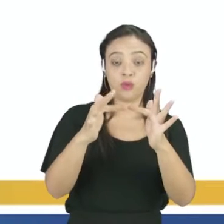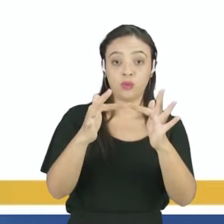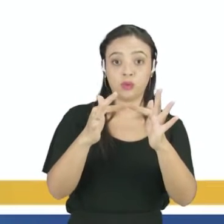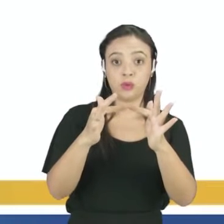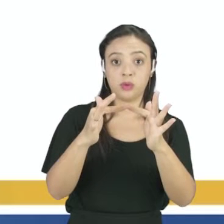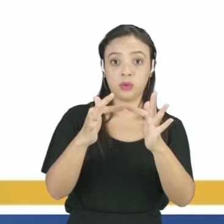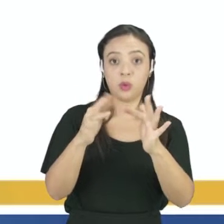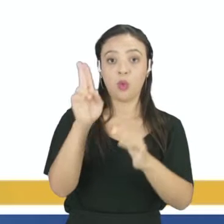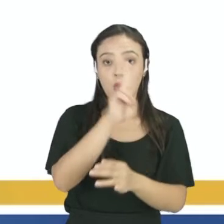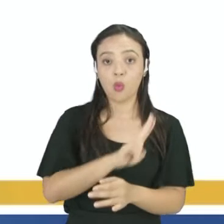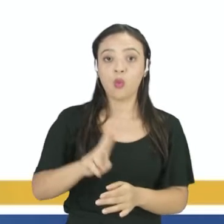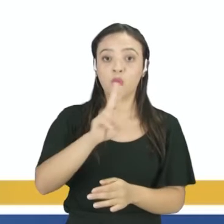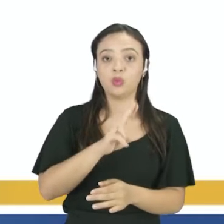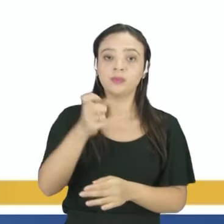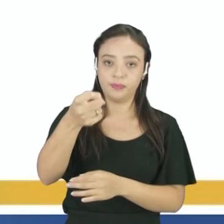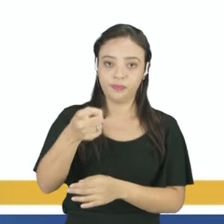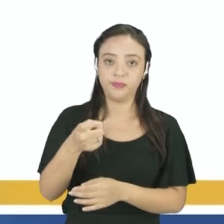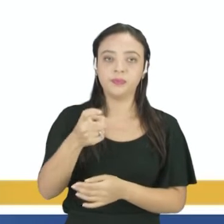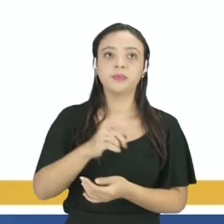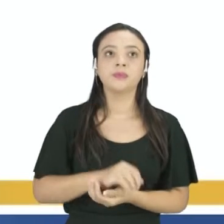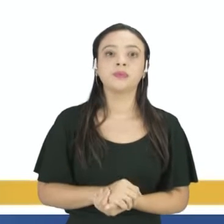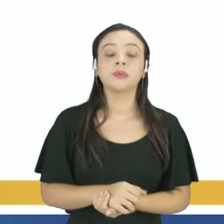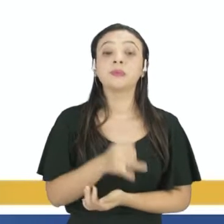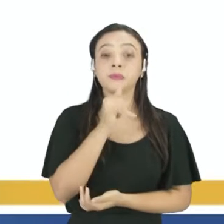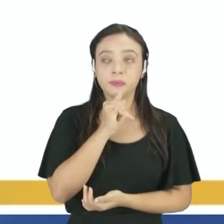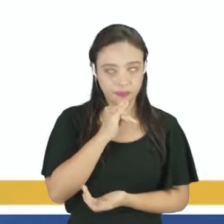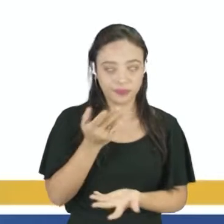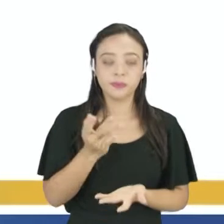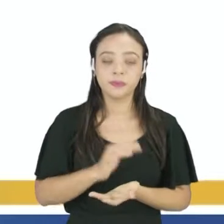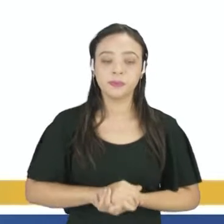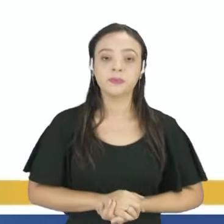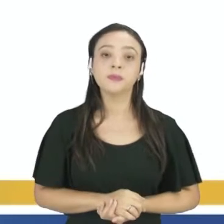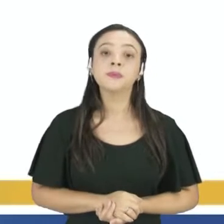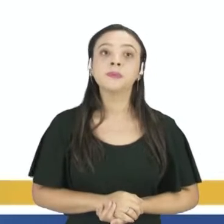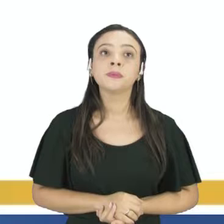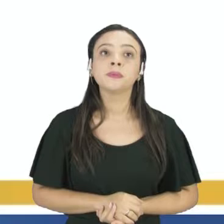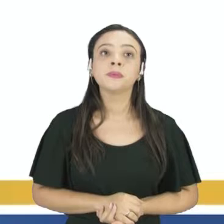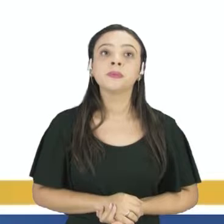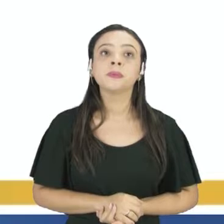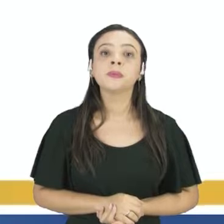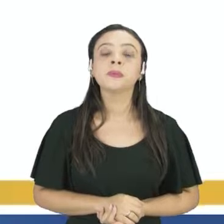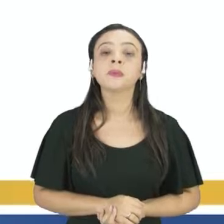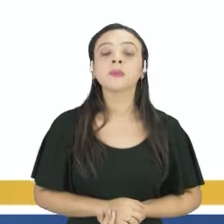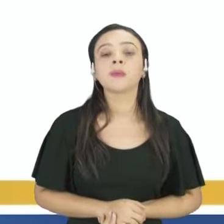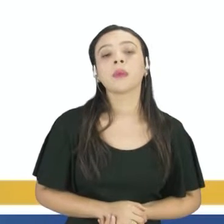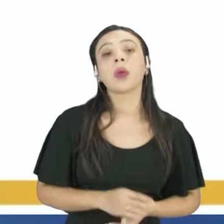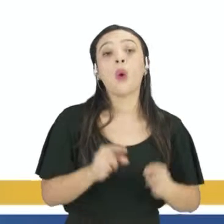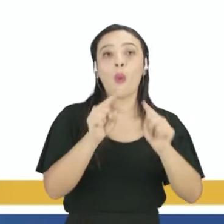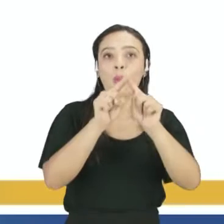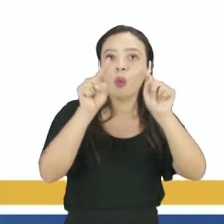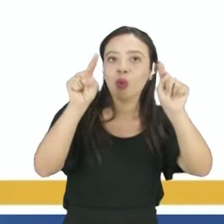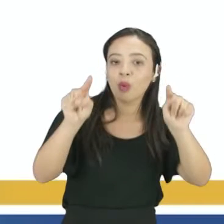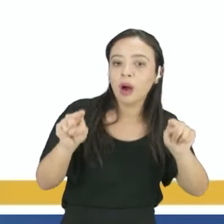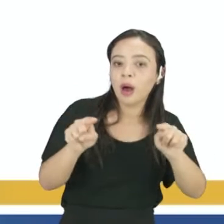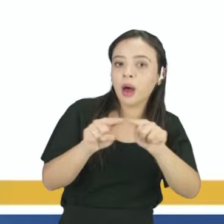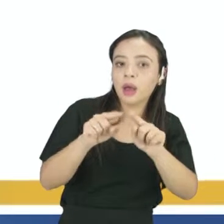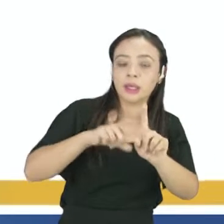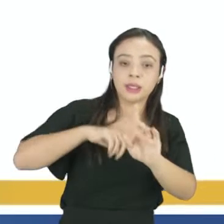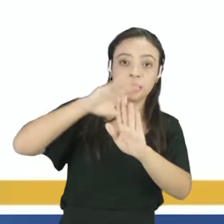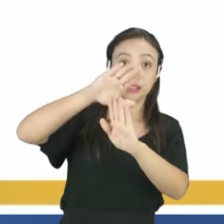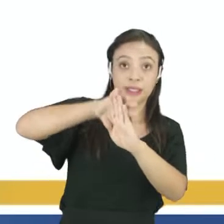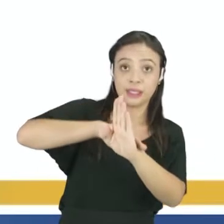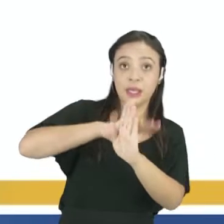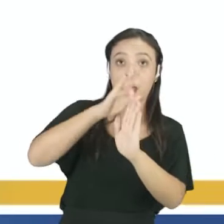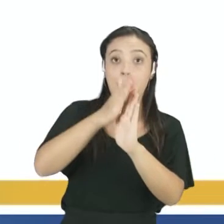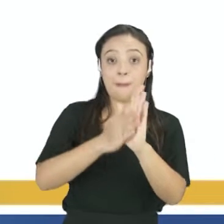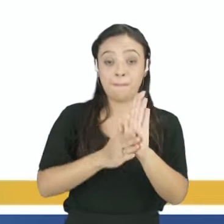entrada x. Então vamos ver o seguinte exemplo. Considere um quadrado de lado de medida